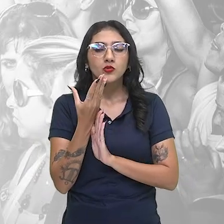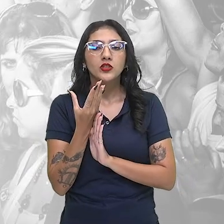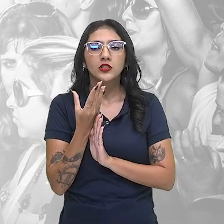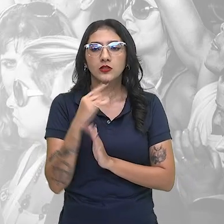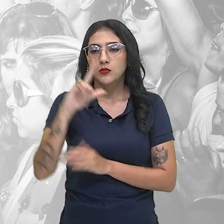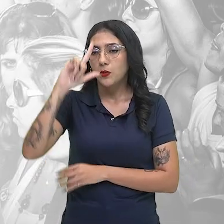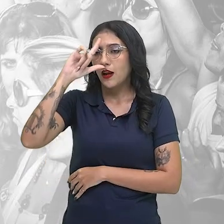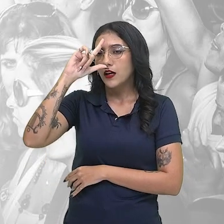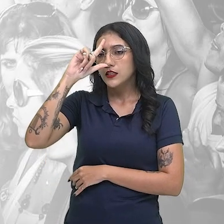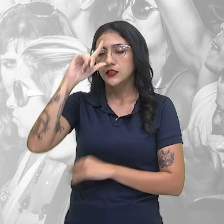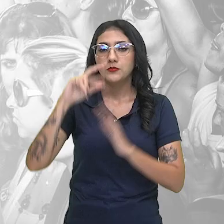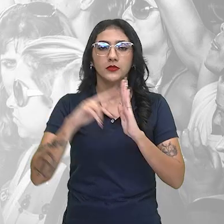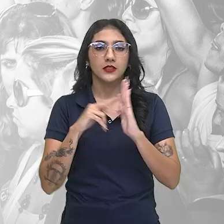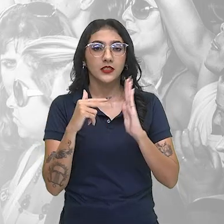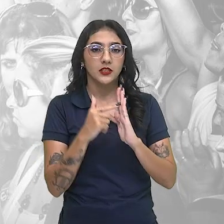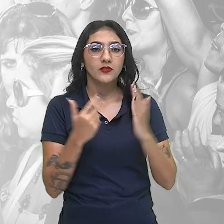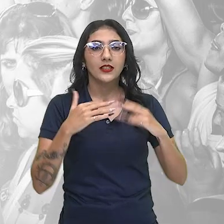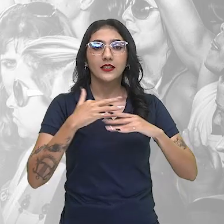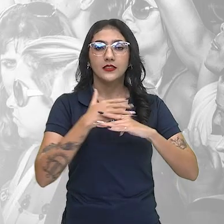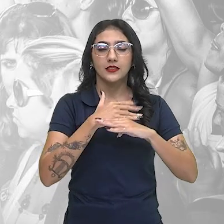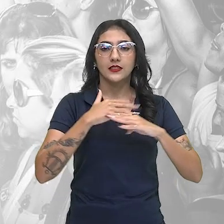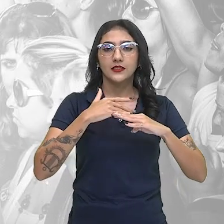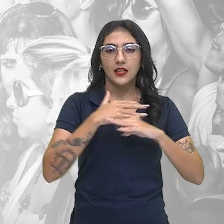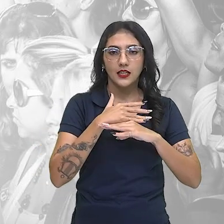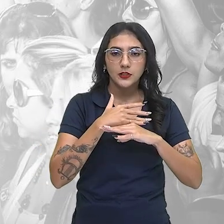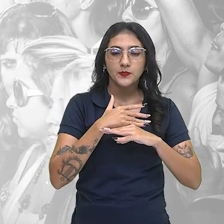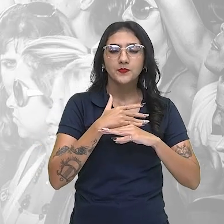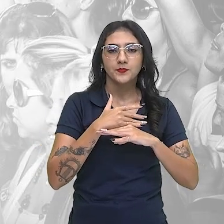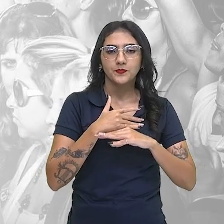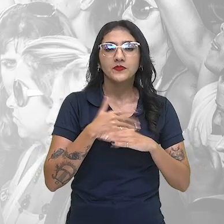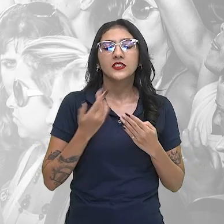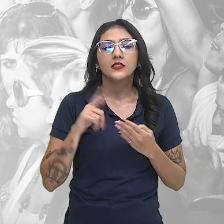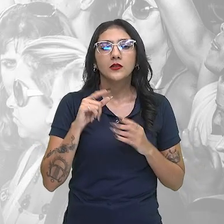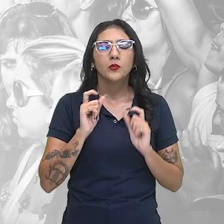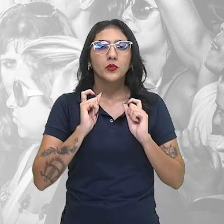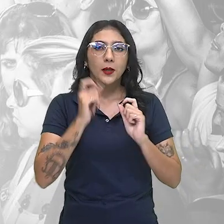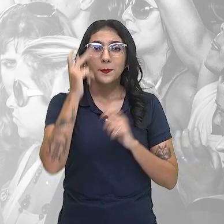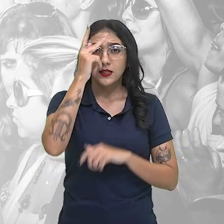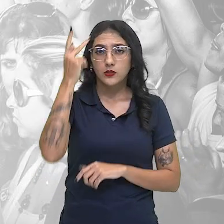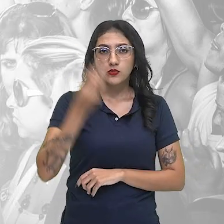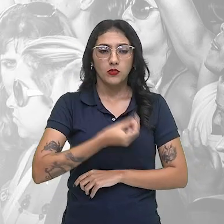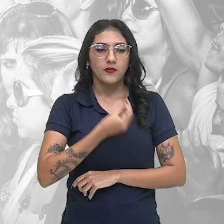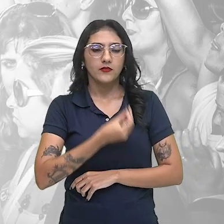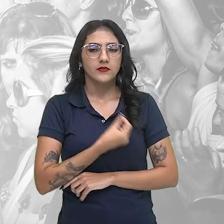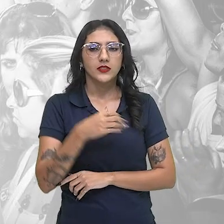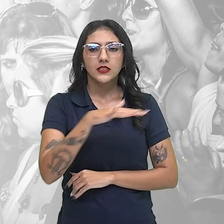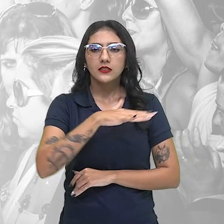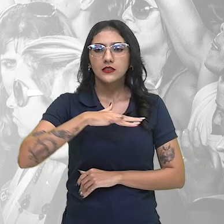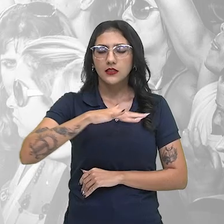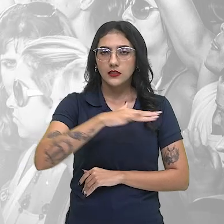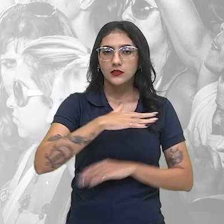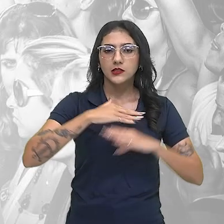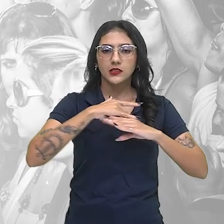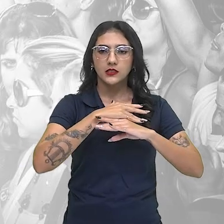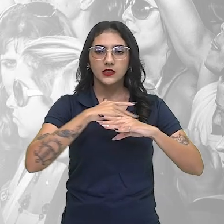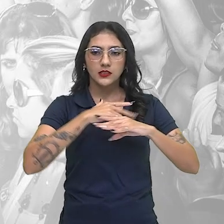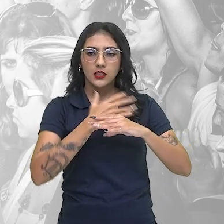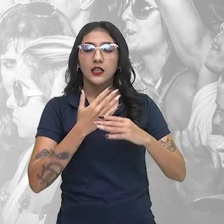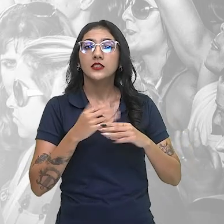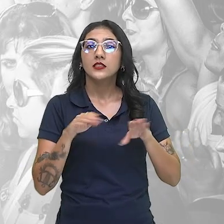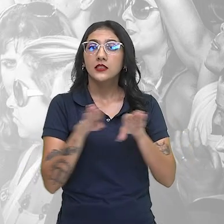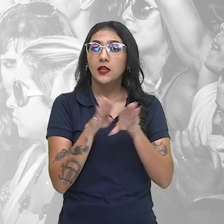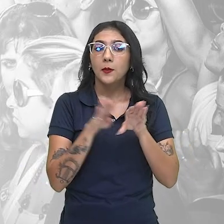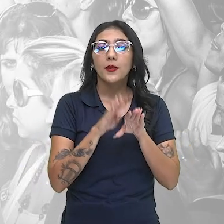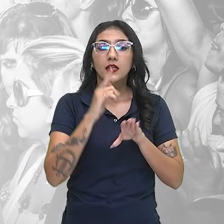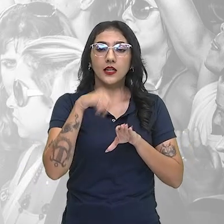dizer cidade, né? Daí, cidadão ser o indivíduo morador da cidade, e esse cidadão ele é portador de